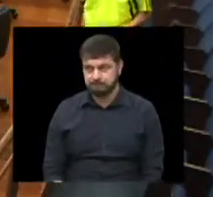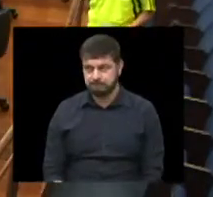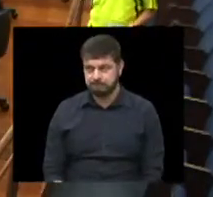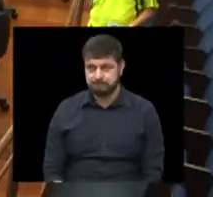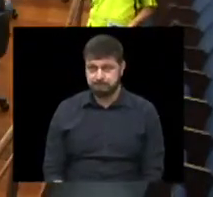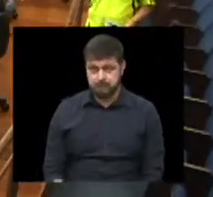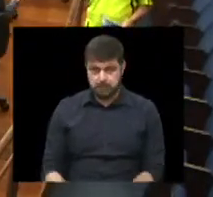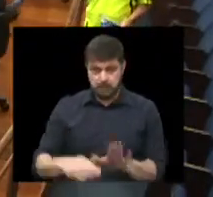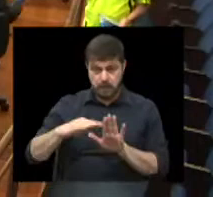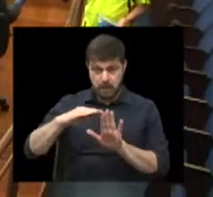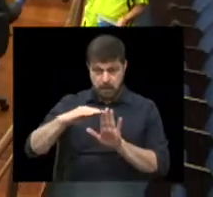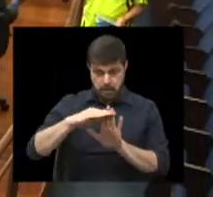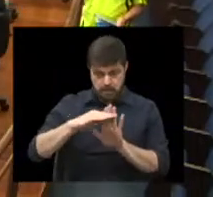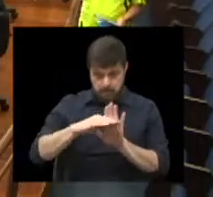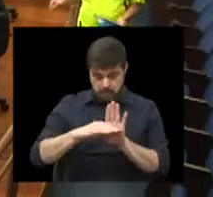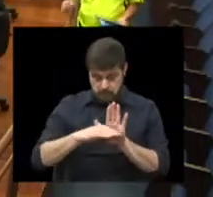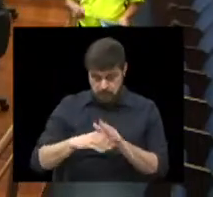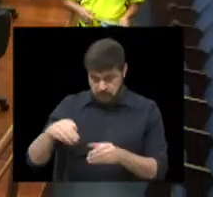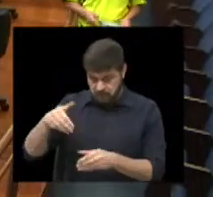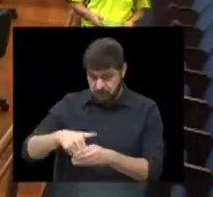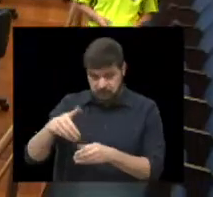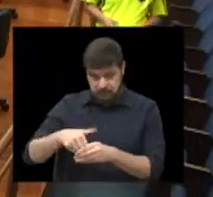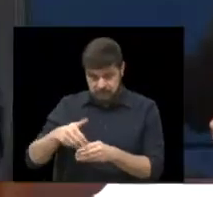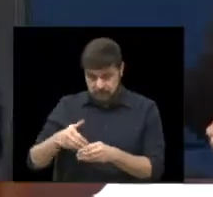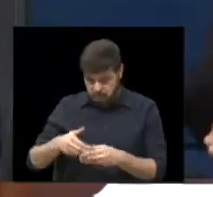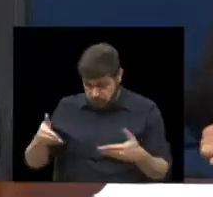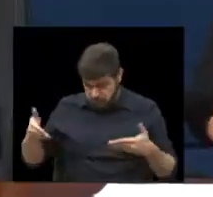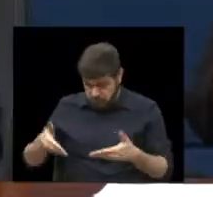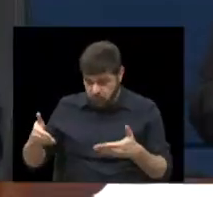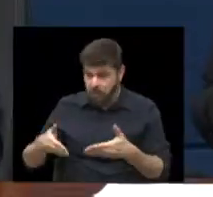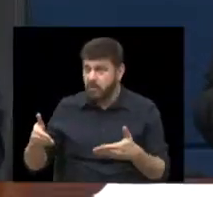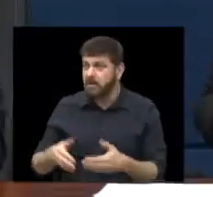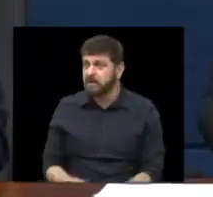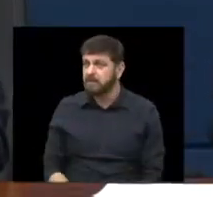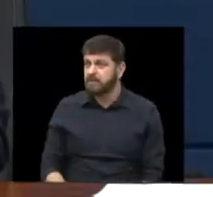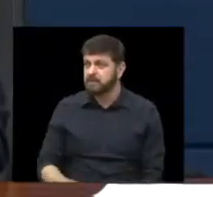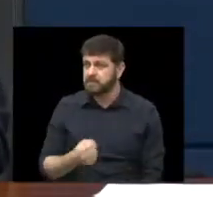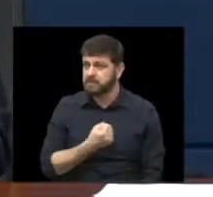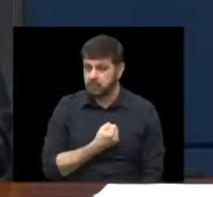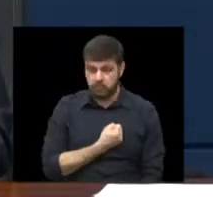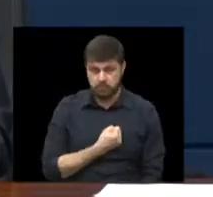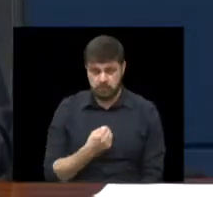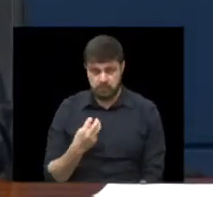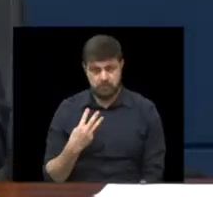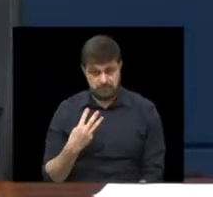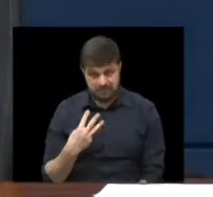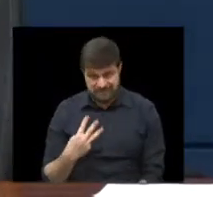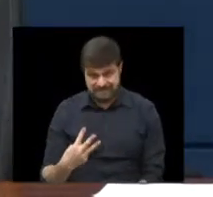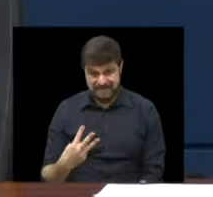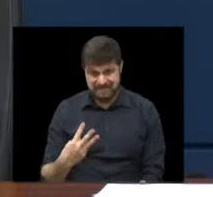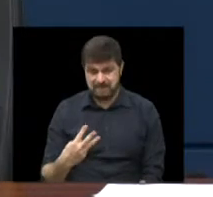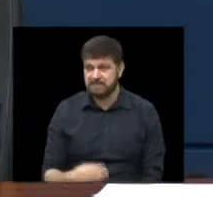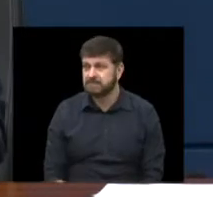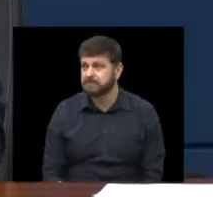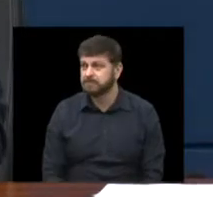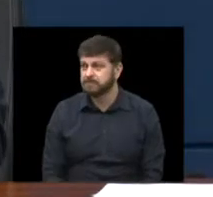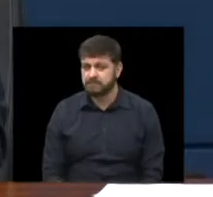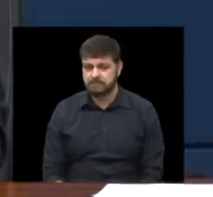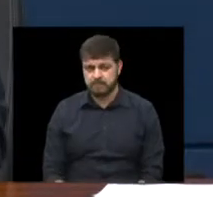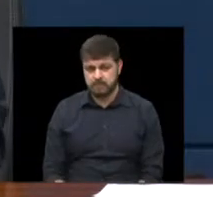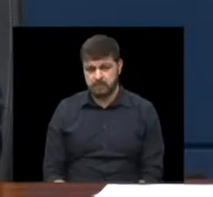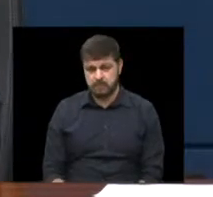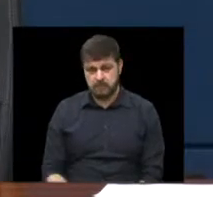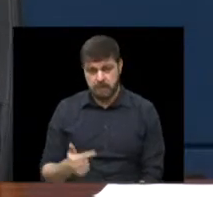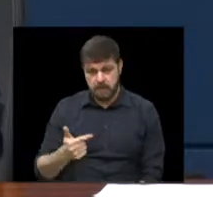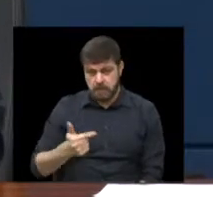Incluído na pauta em regime de urgência, mediante requerimento número 1854/17, devidamente aprovado.